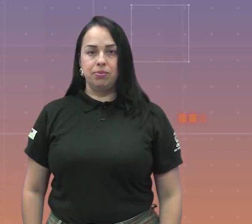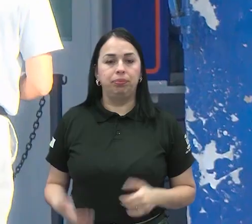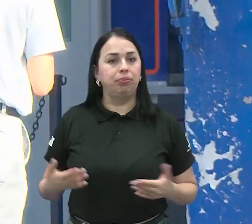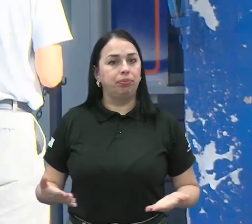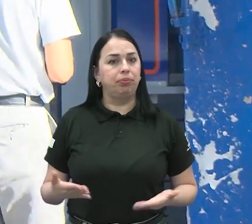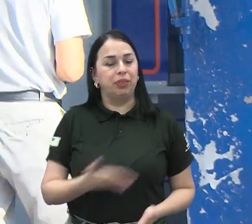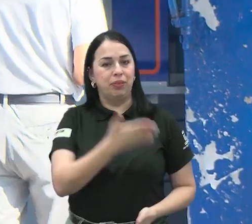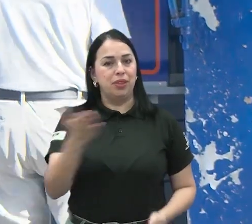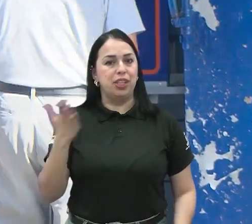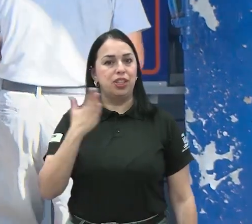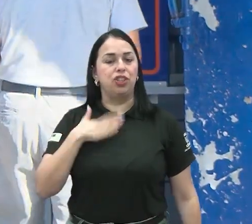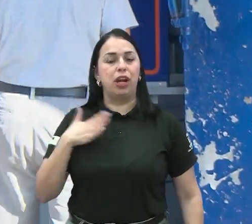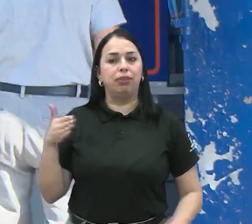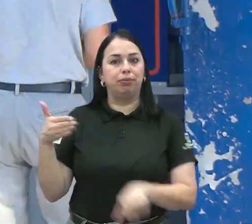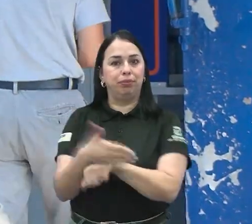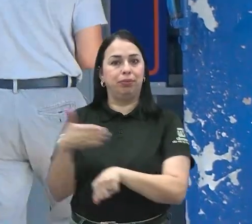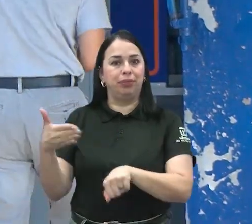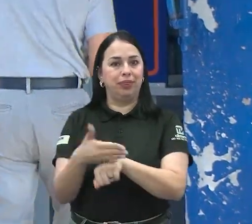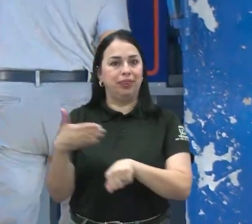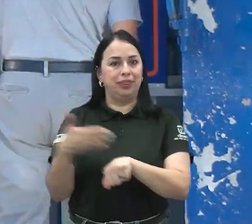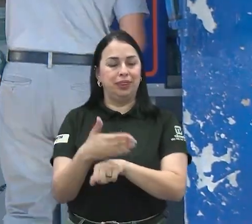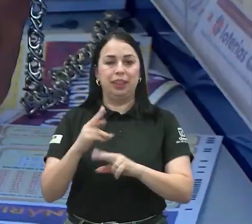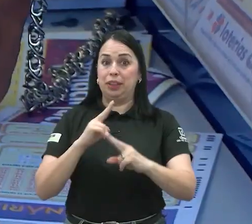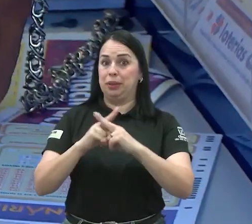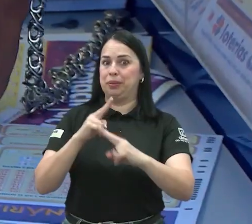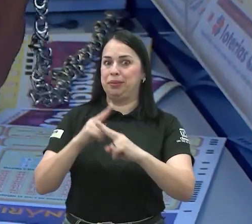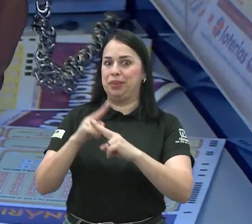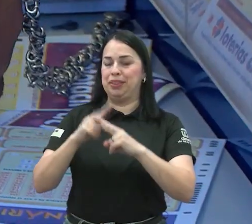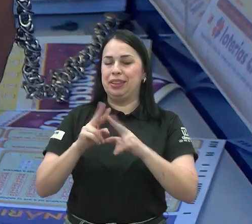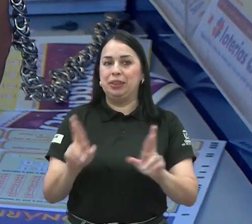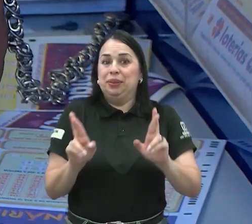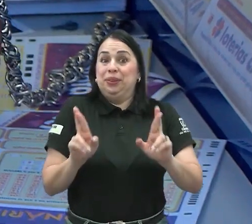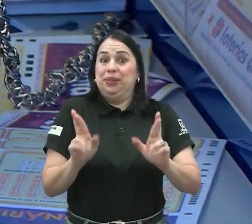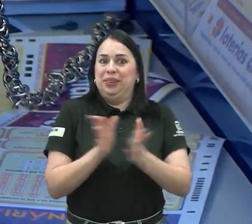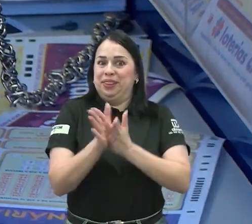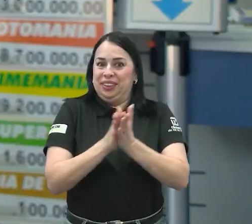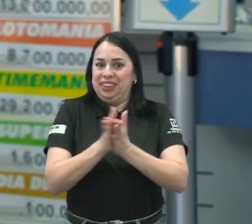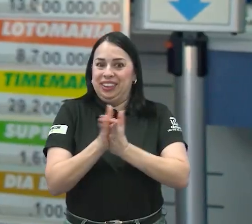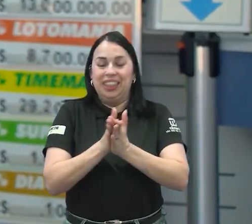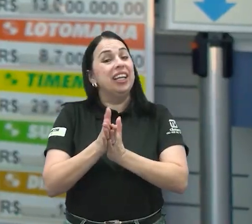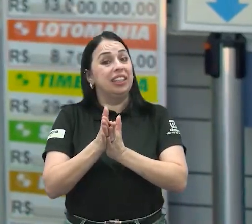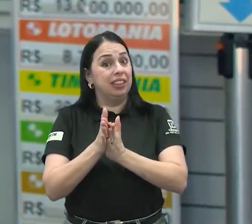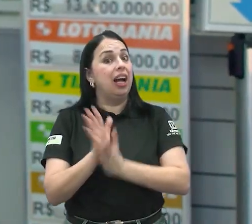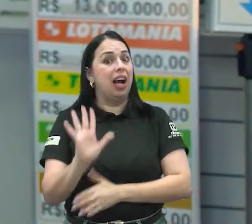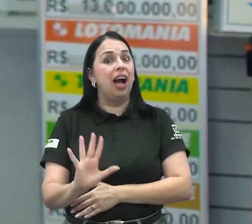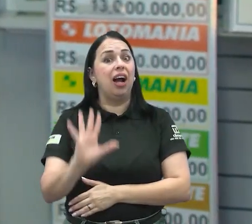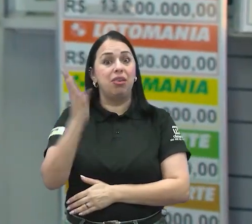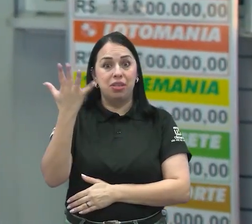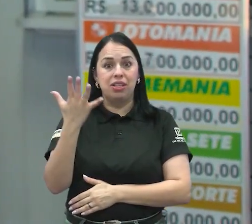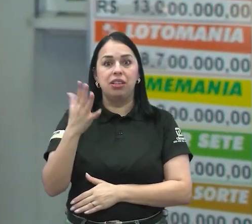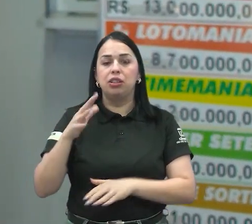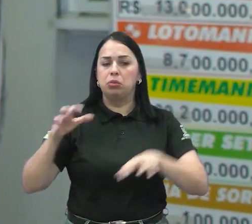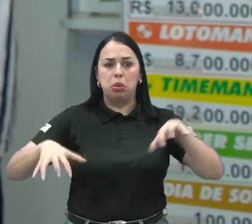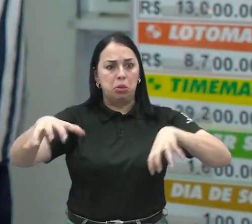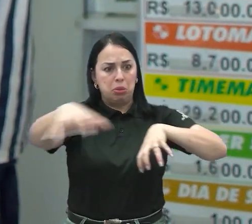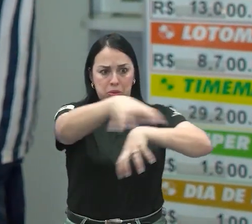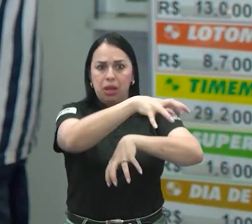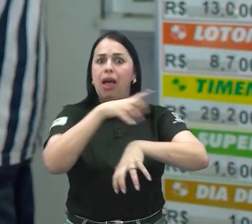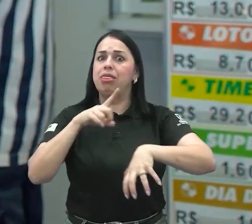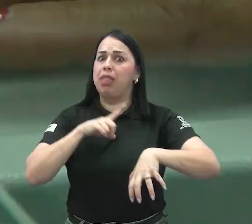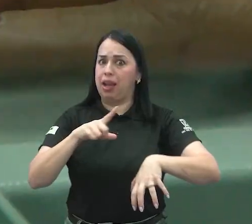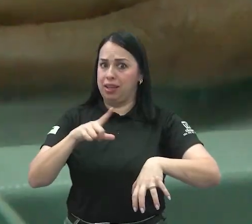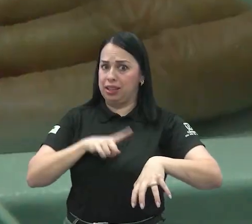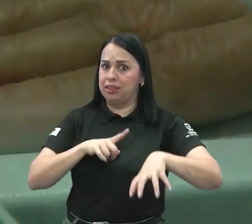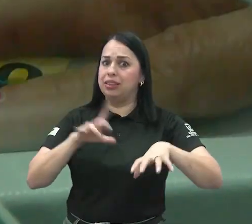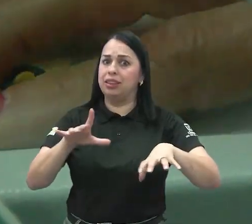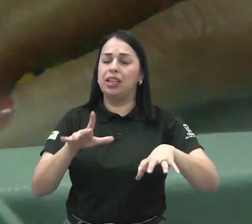cidade. Que brasileiro nunca entrou numa lotérica para fazer uma fezinha? Elas estão presentes em todas as regiões da